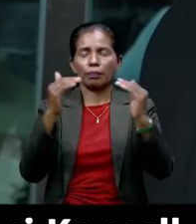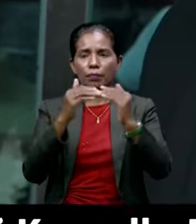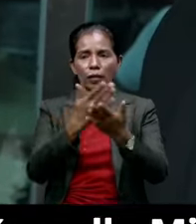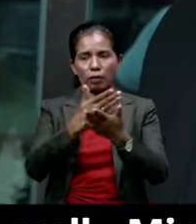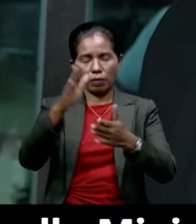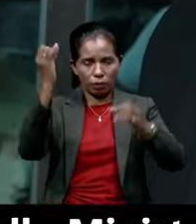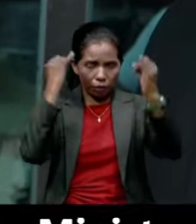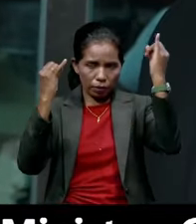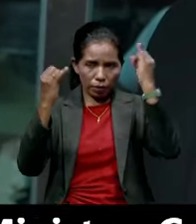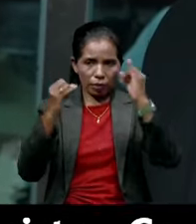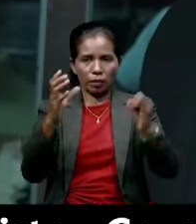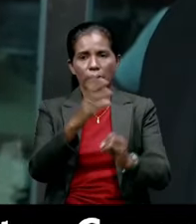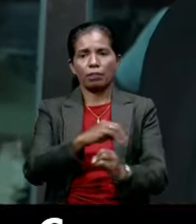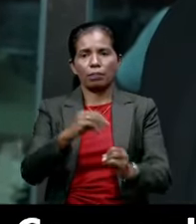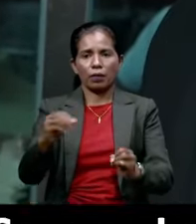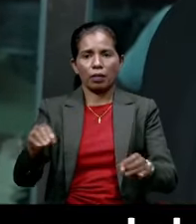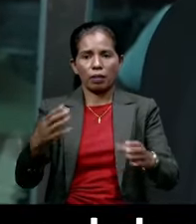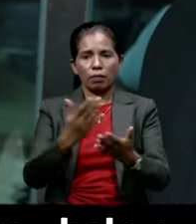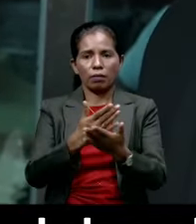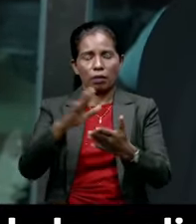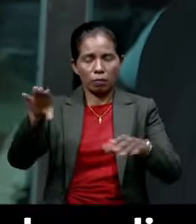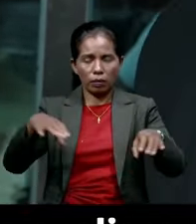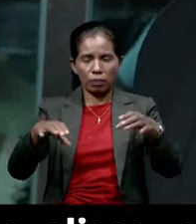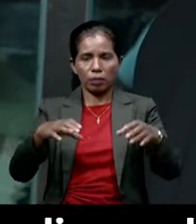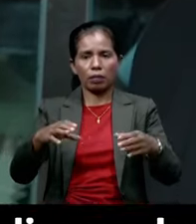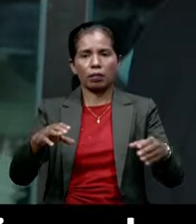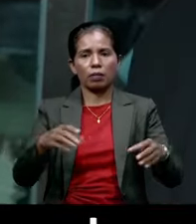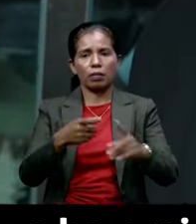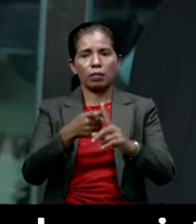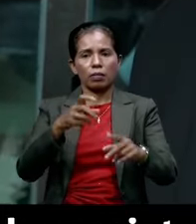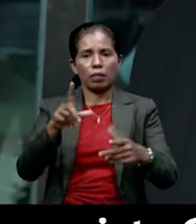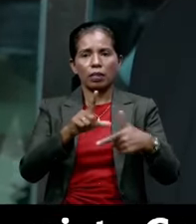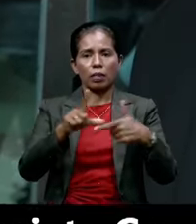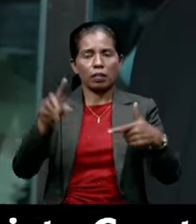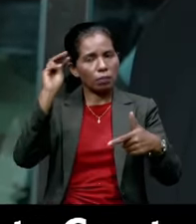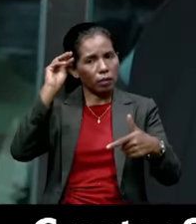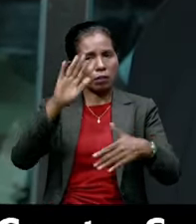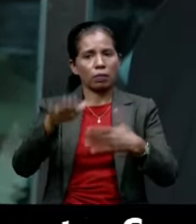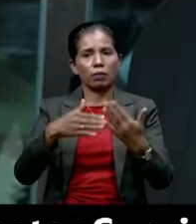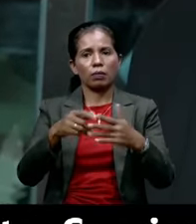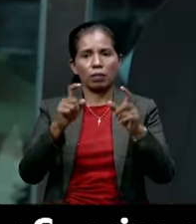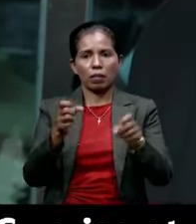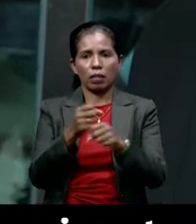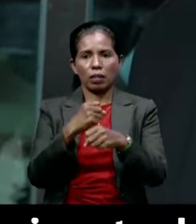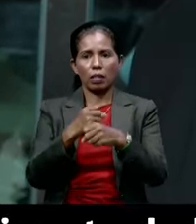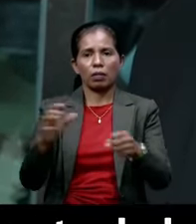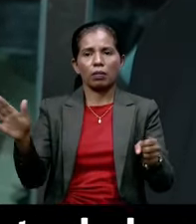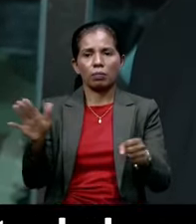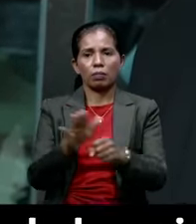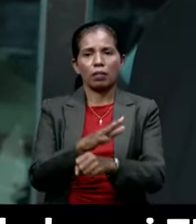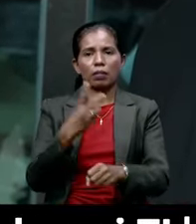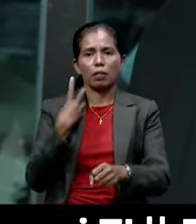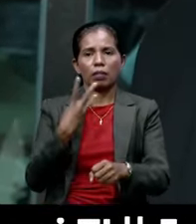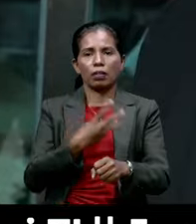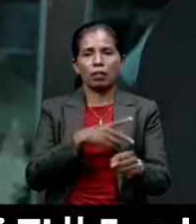informasaun fazemos serviço na primeira cada linha ministério se tem que halo hodi completa e tem a